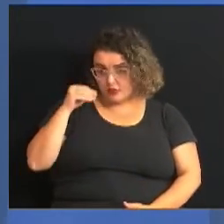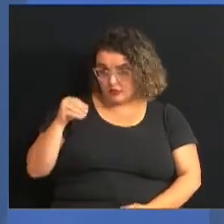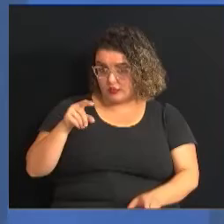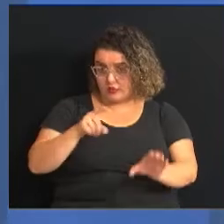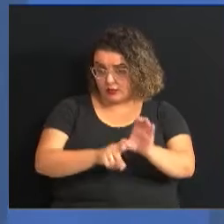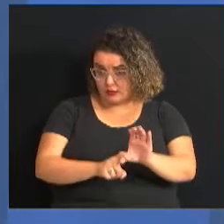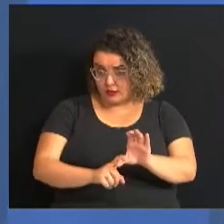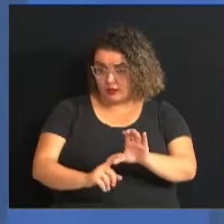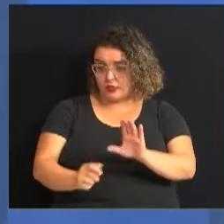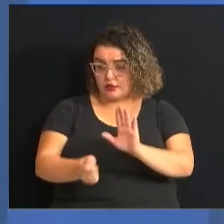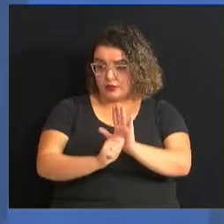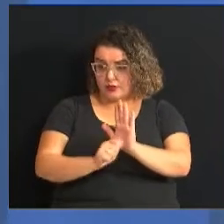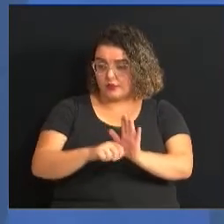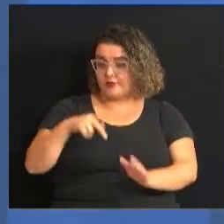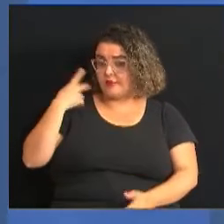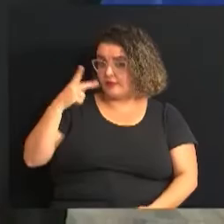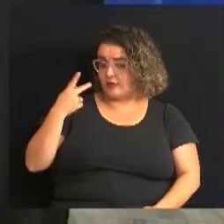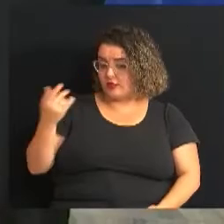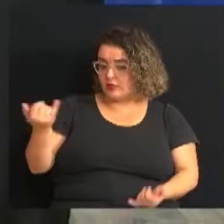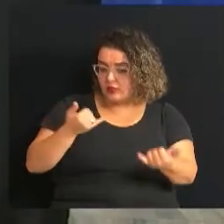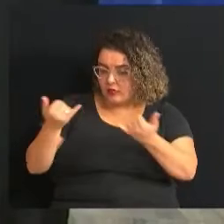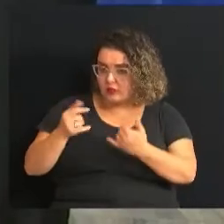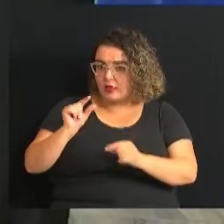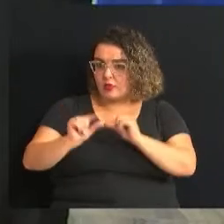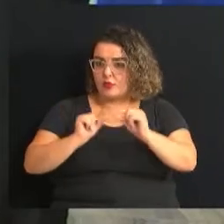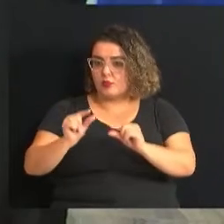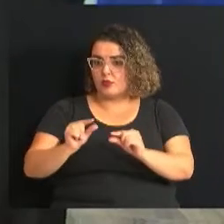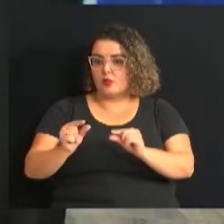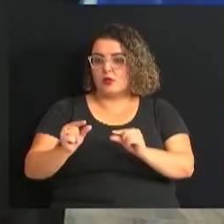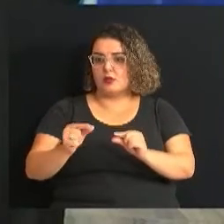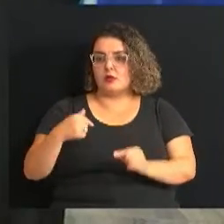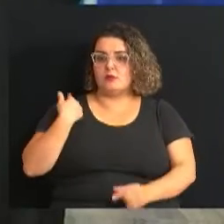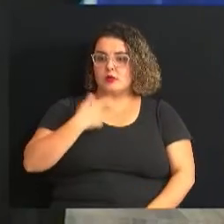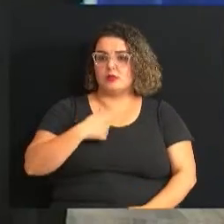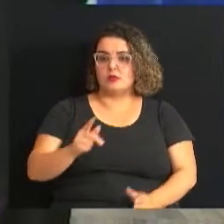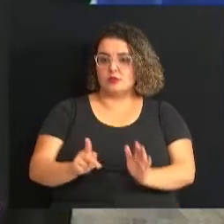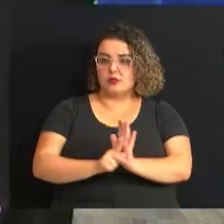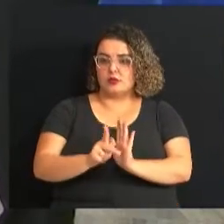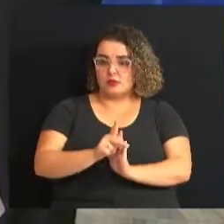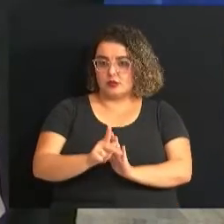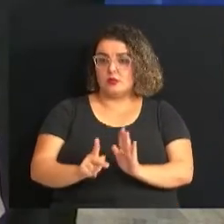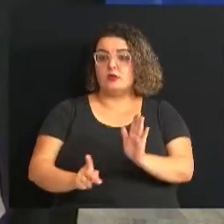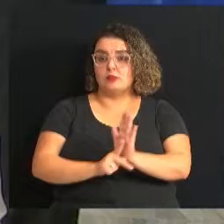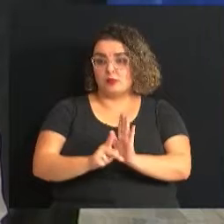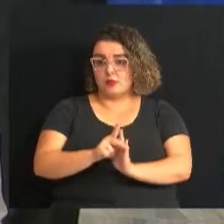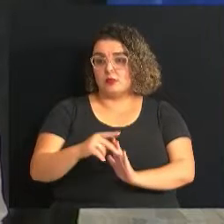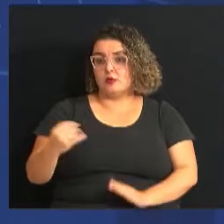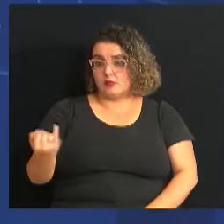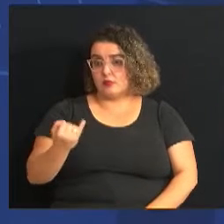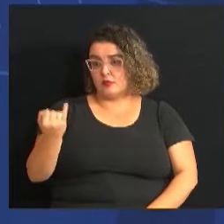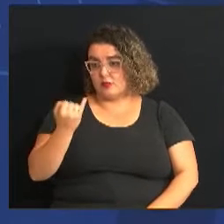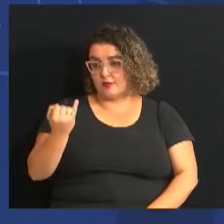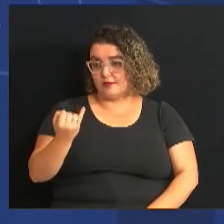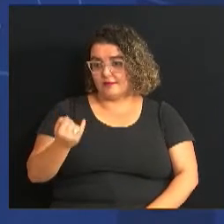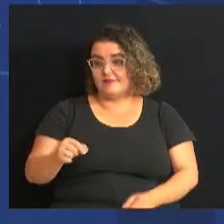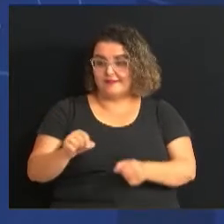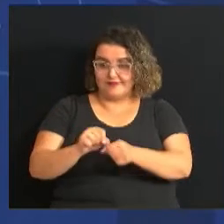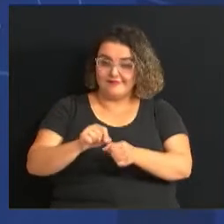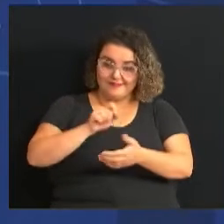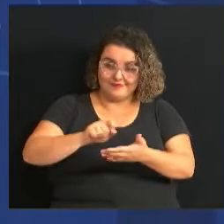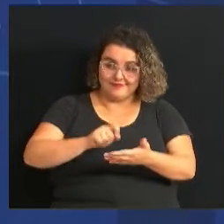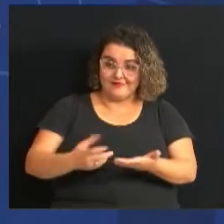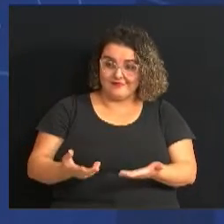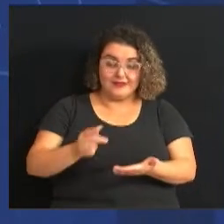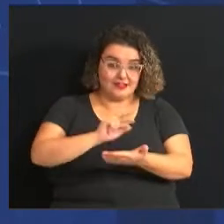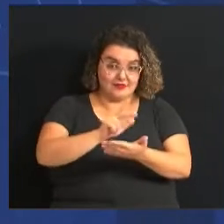de drogas. Vereador, fala um pouquinho para nós desses projetos. São projetos importantes, começando, eu também fiz uma anotação aqui, porque são